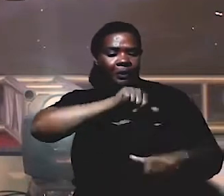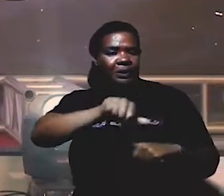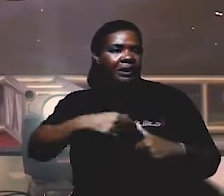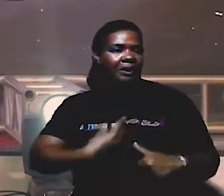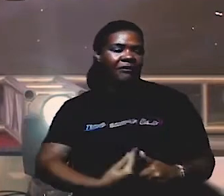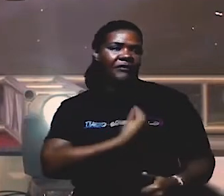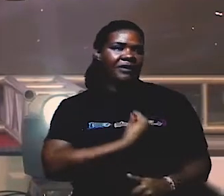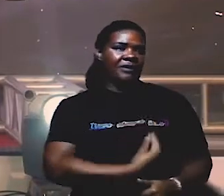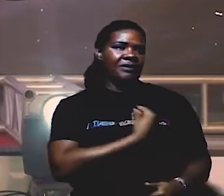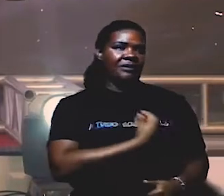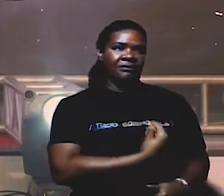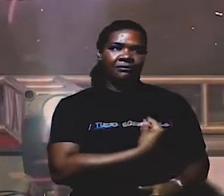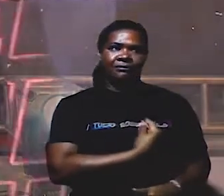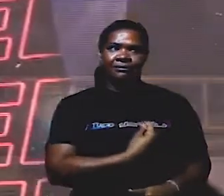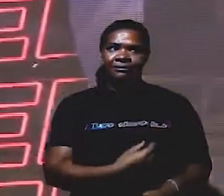morrer.